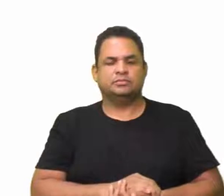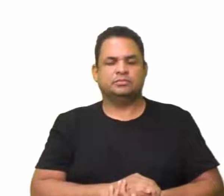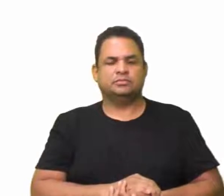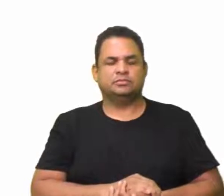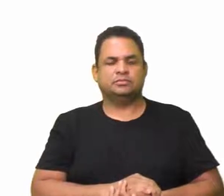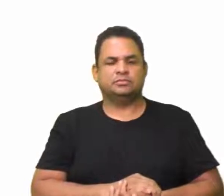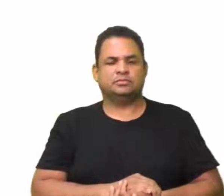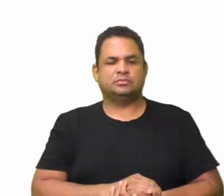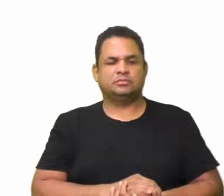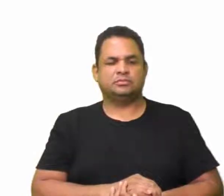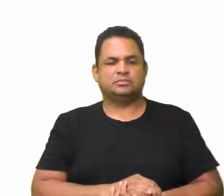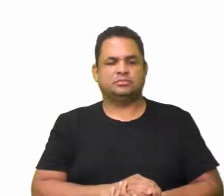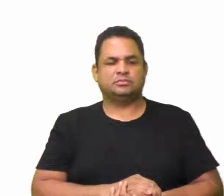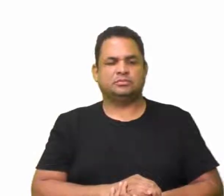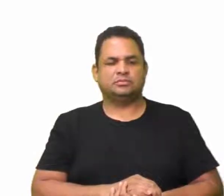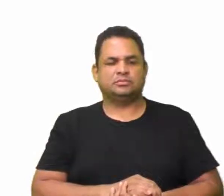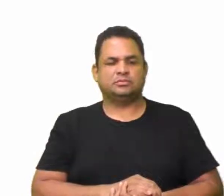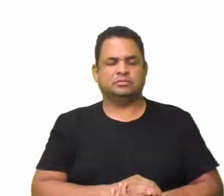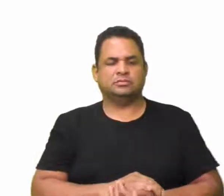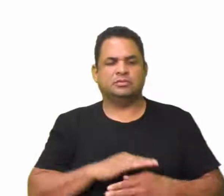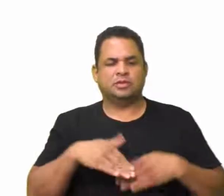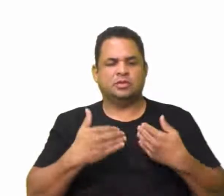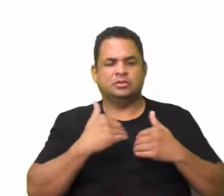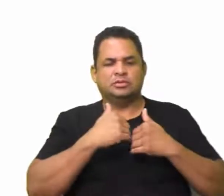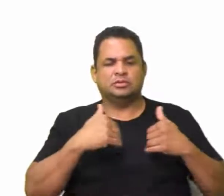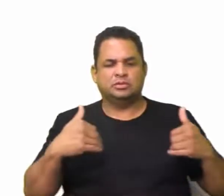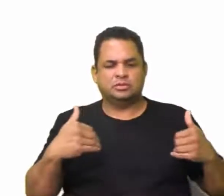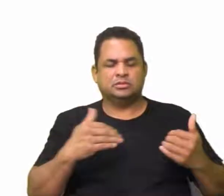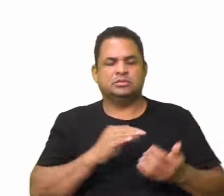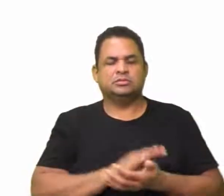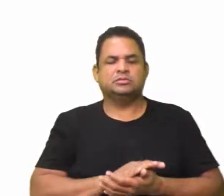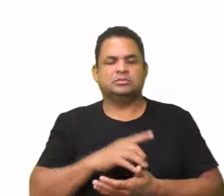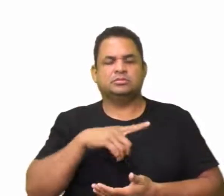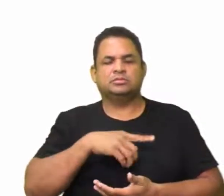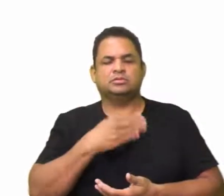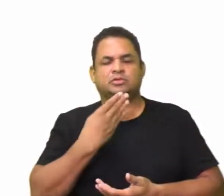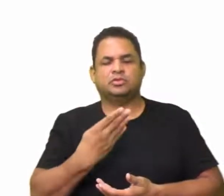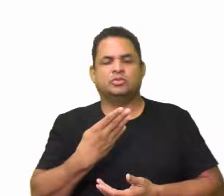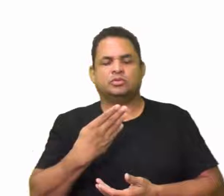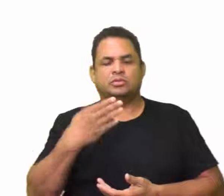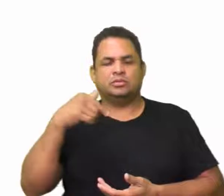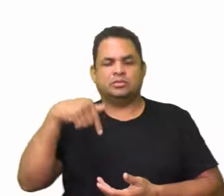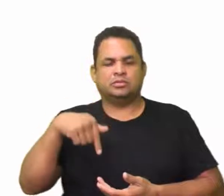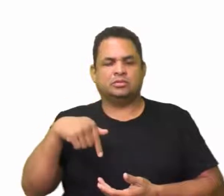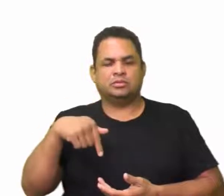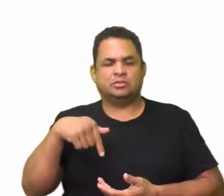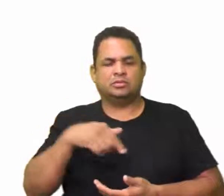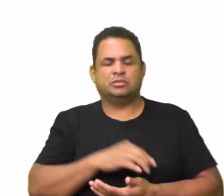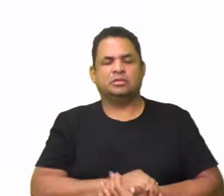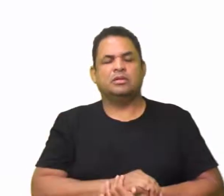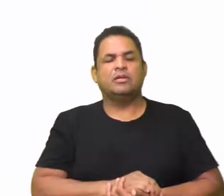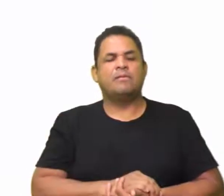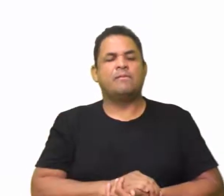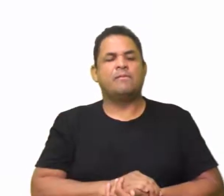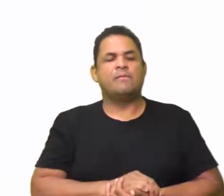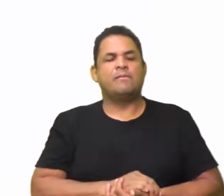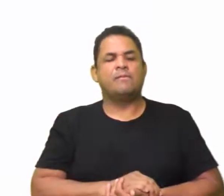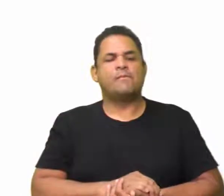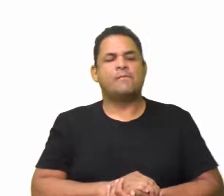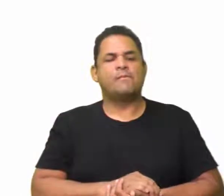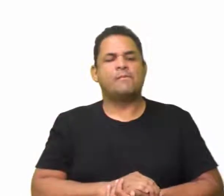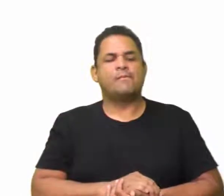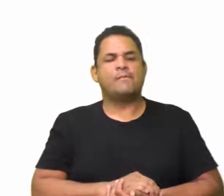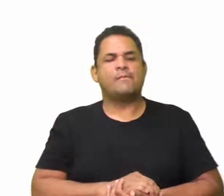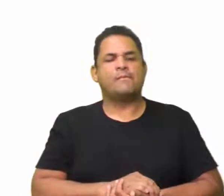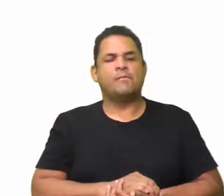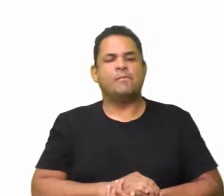cima, ele não mudou. Quando separa agora, o que vai ter? 4. Aqui não é mais essa, né?